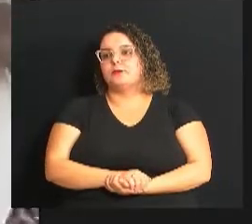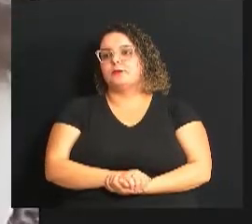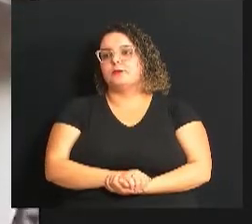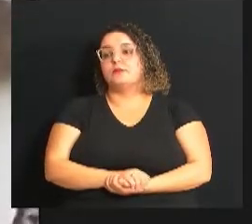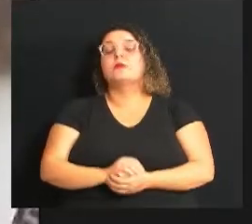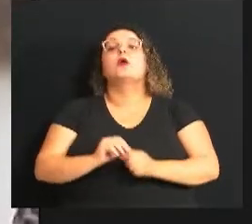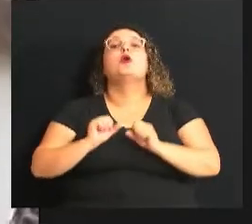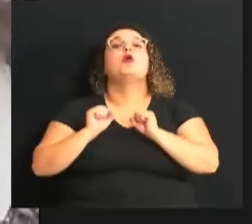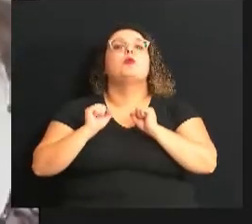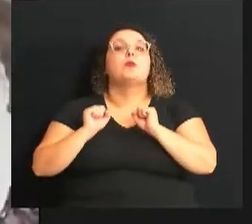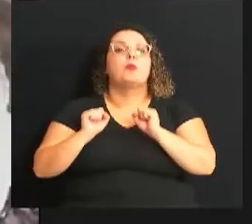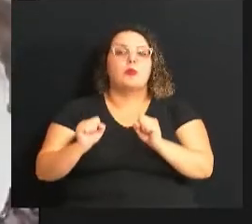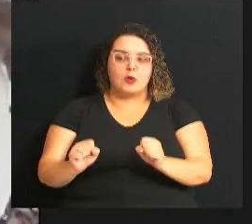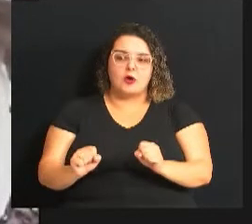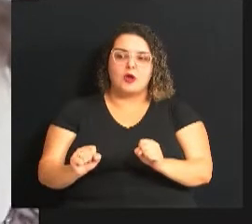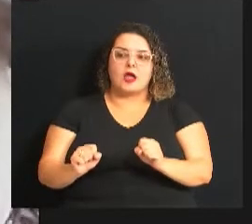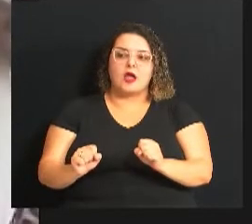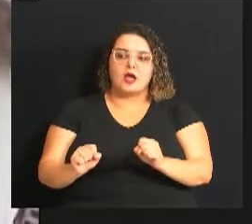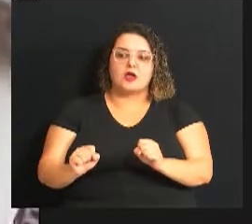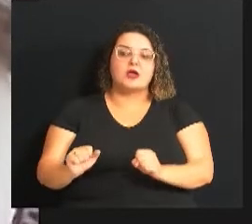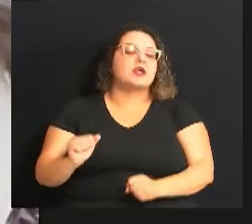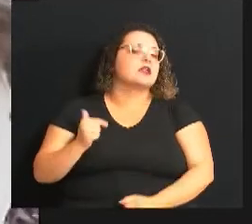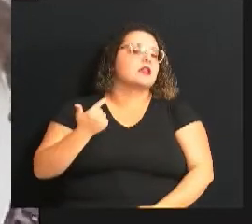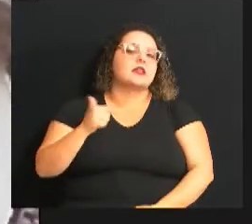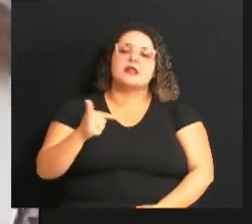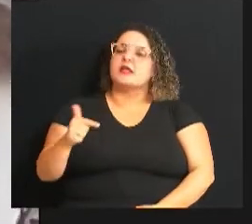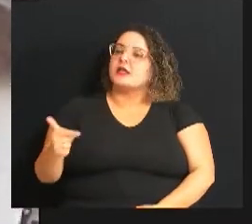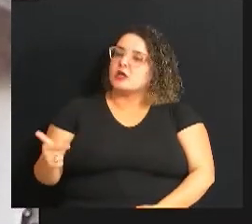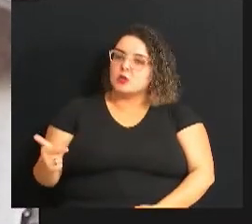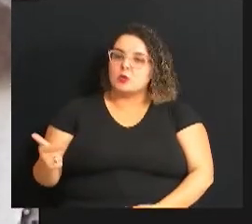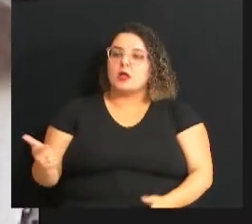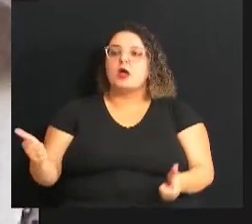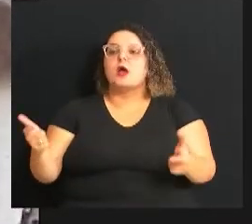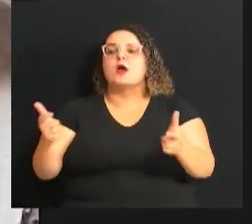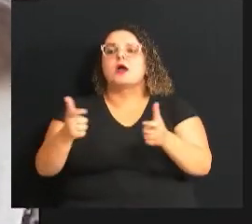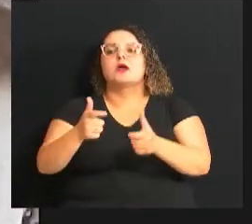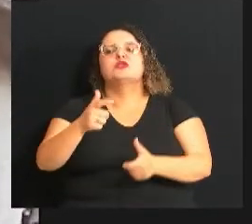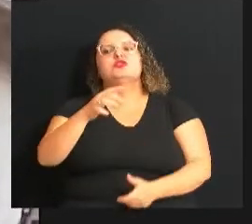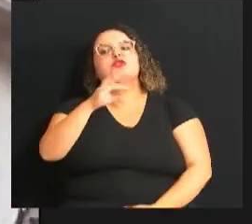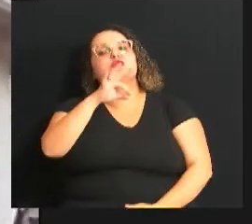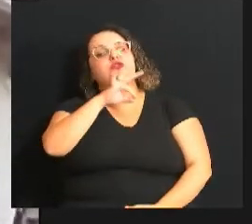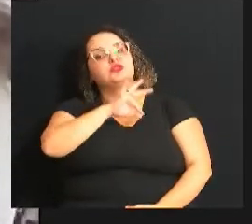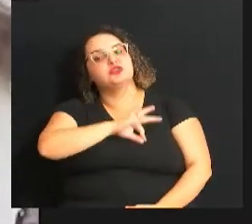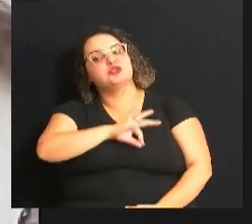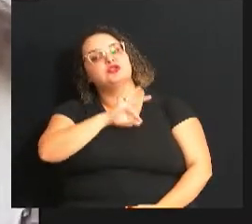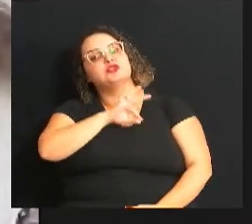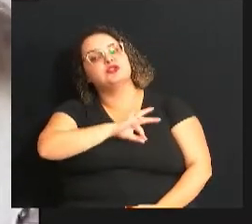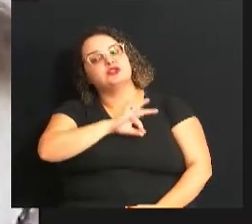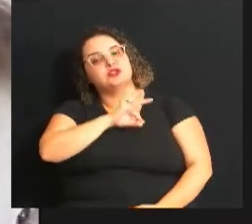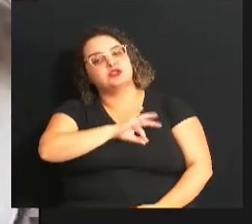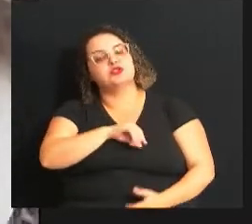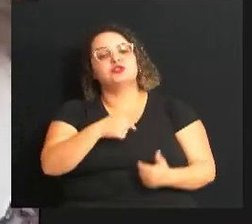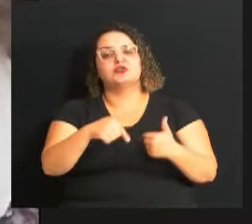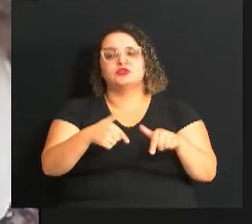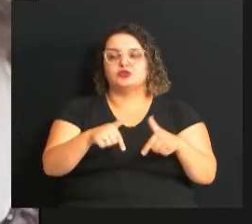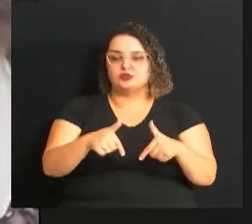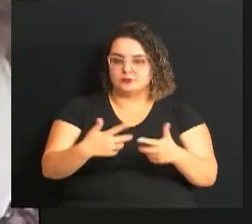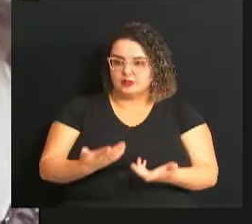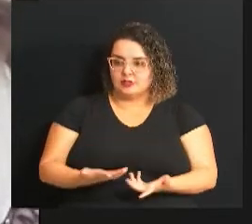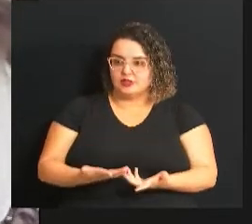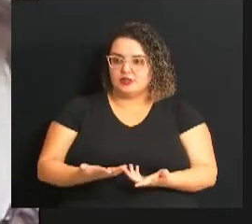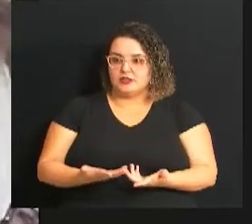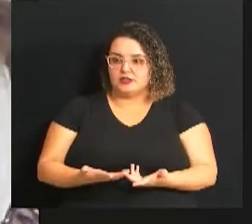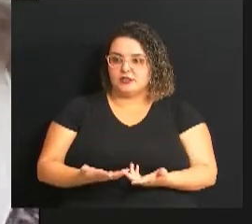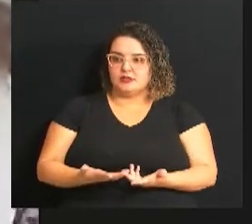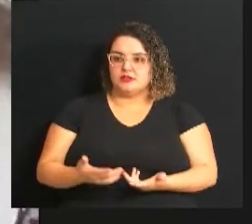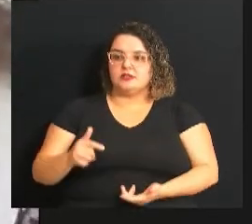Pode, desde que não haja redução de remuneração do trabalhador, desde que não